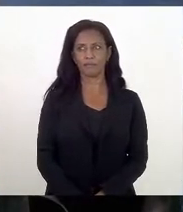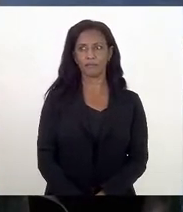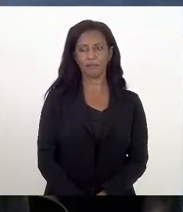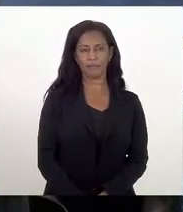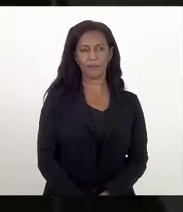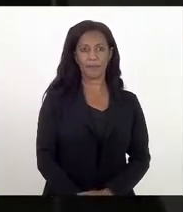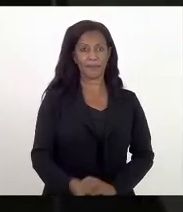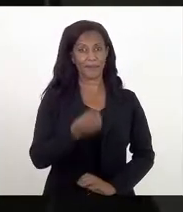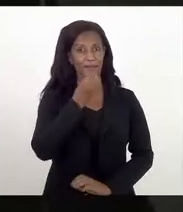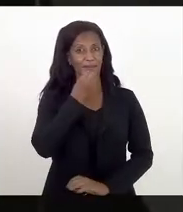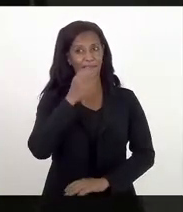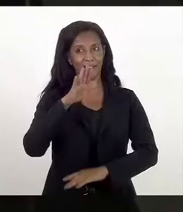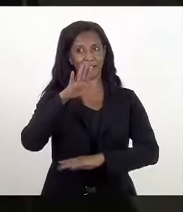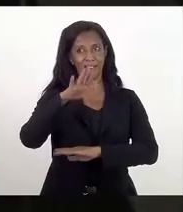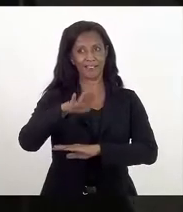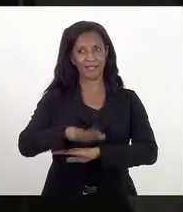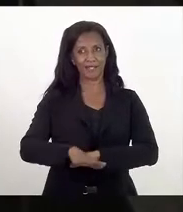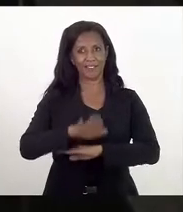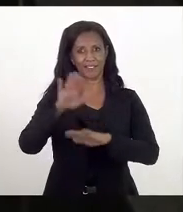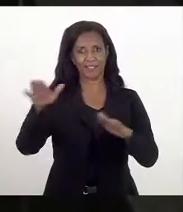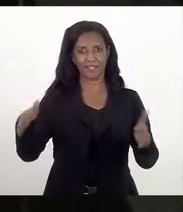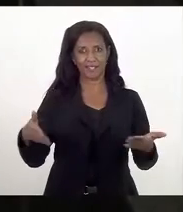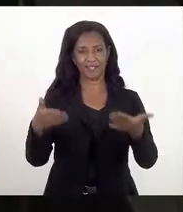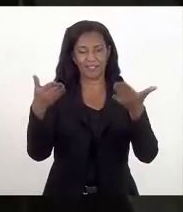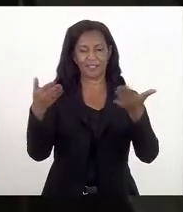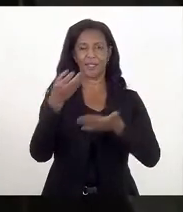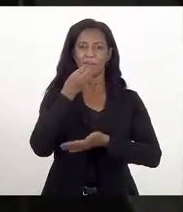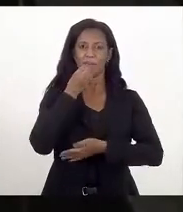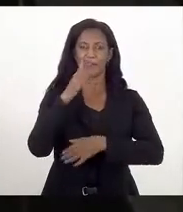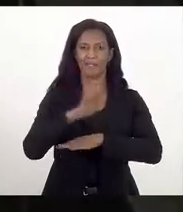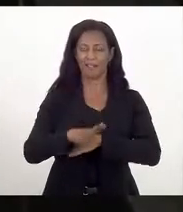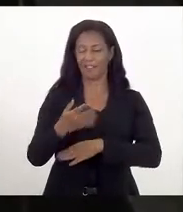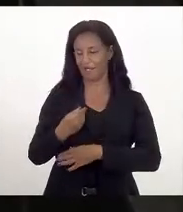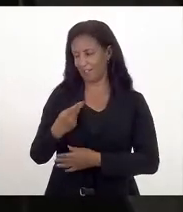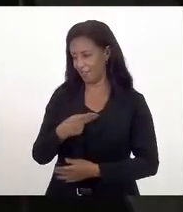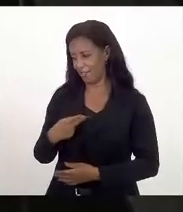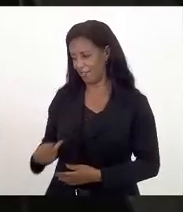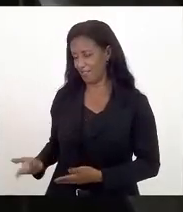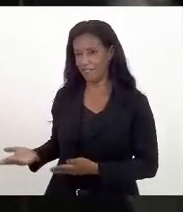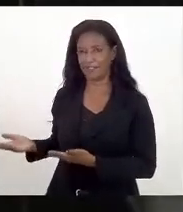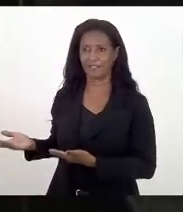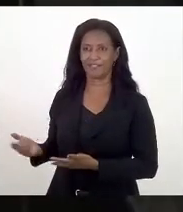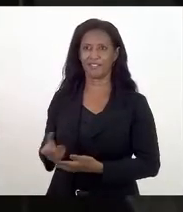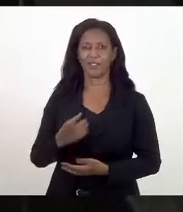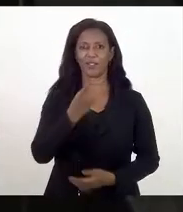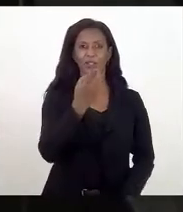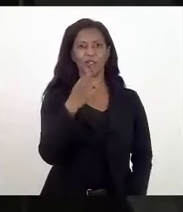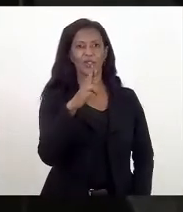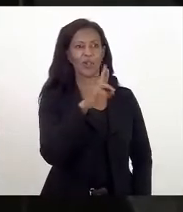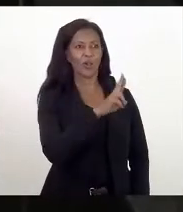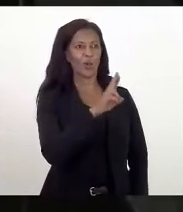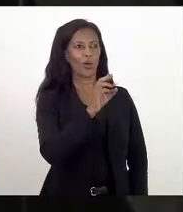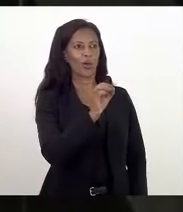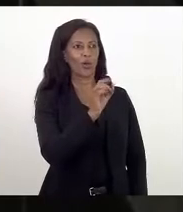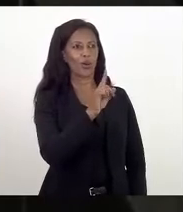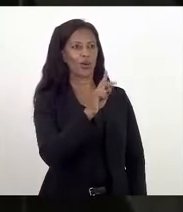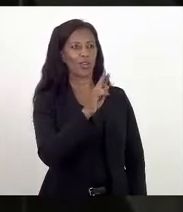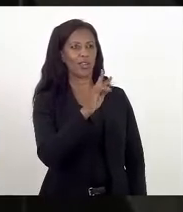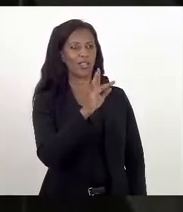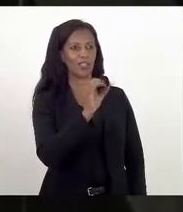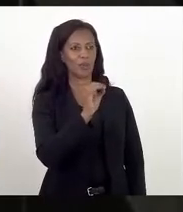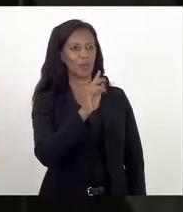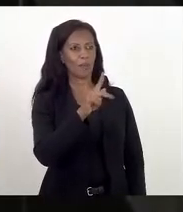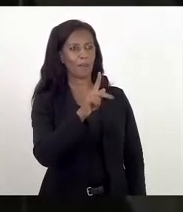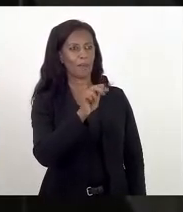Boa tarde a todos e todas, boa tarde, presidente, boa tarde, doutor Rodrigo Pacheco, boa